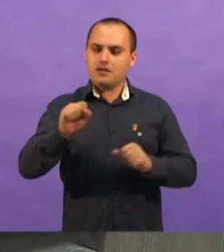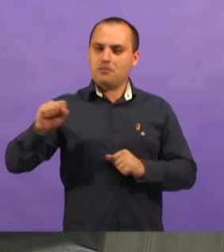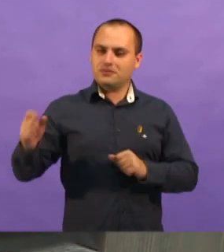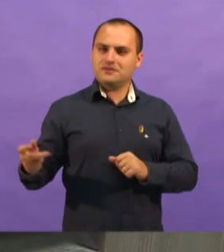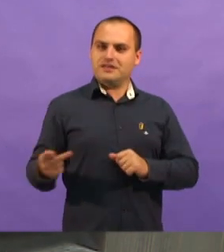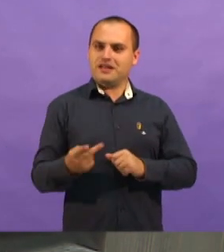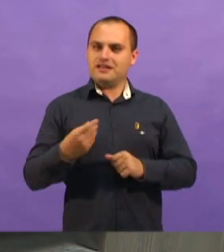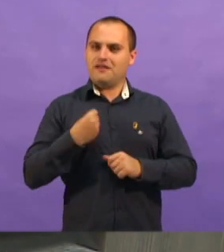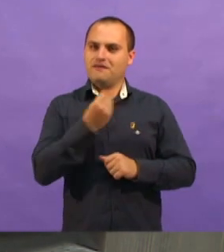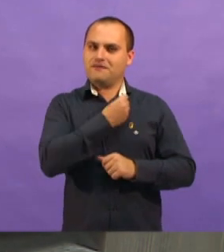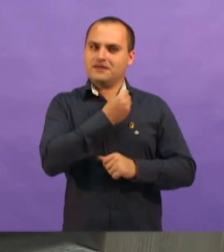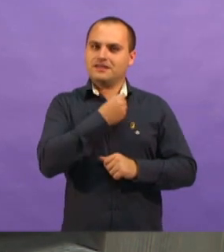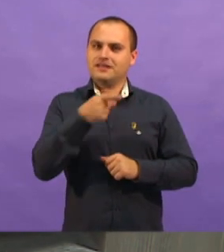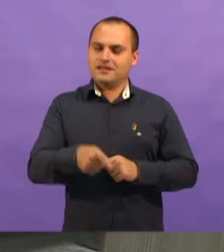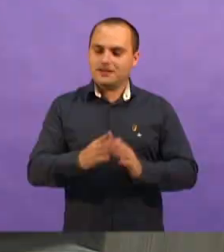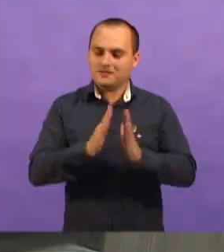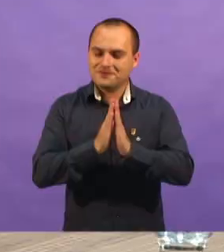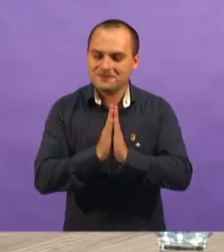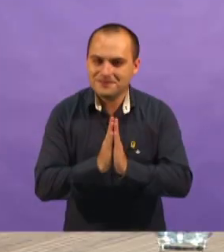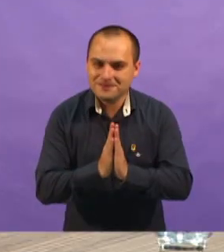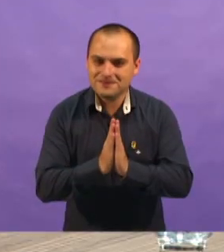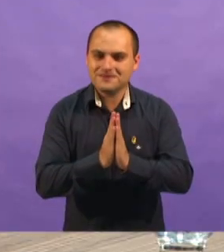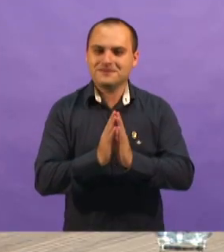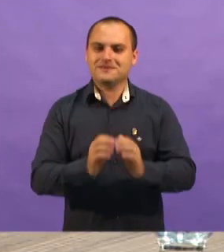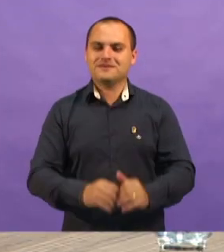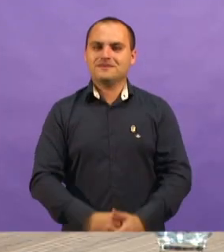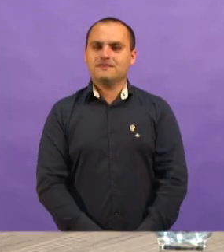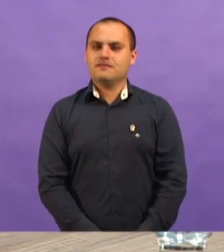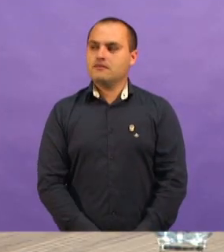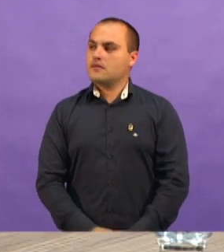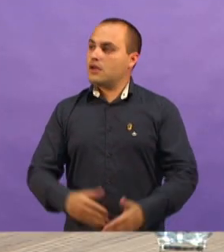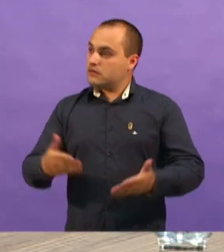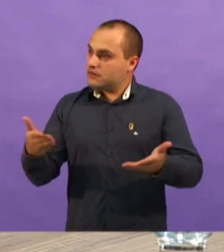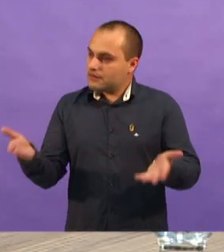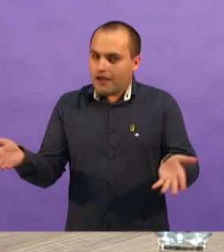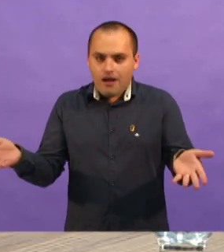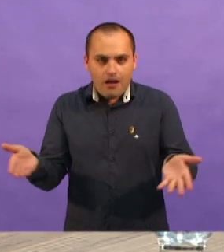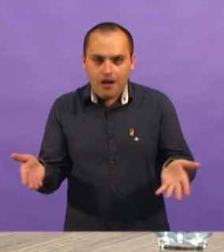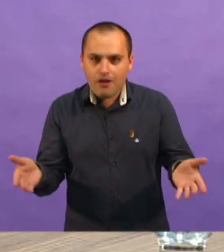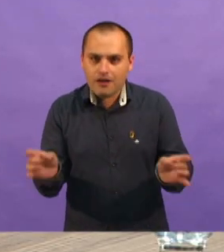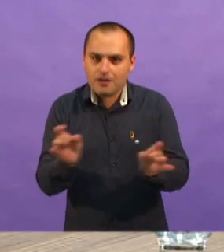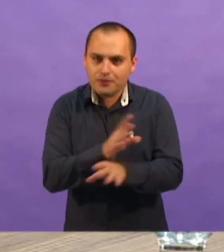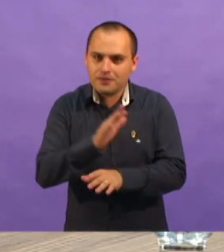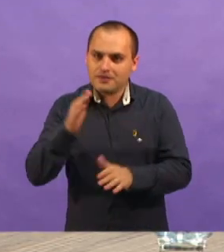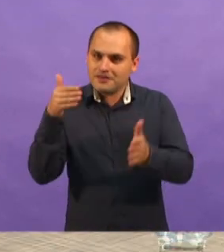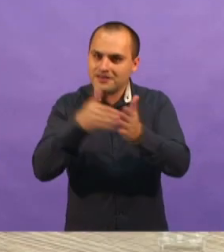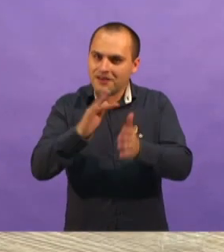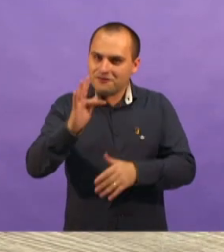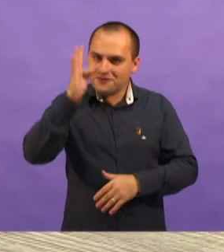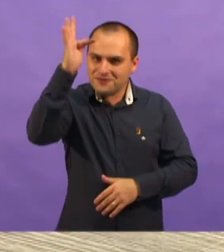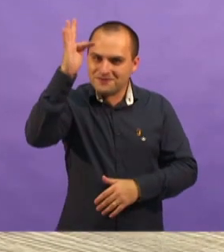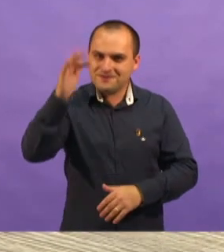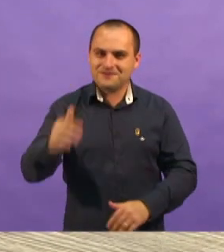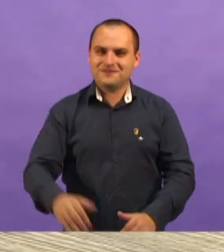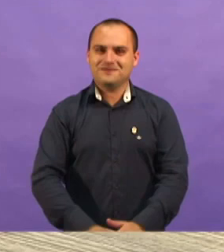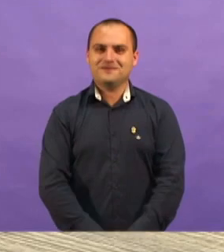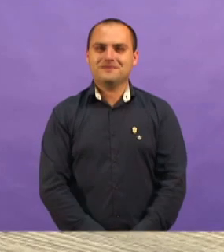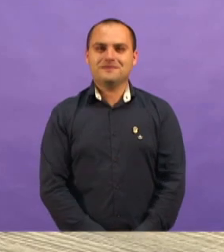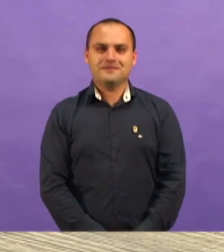oportunidade. Namastê. E nós ficamos por aqui. Até a próxima.